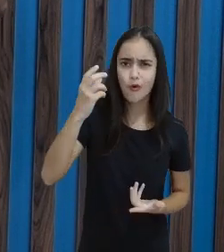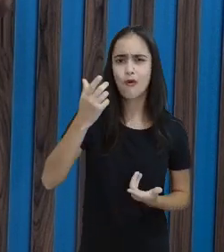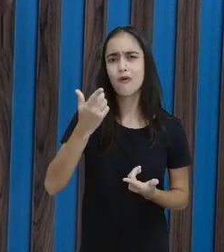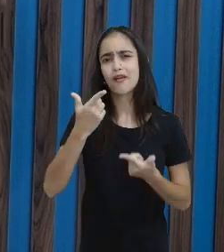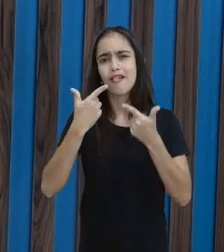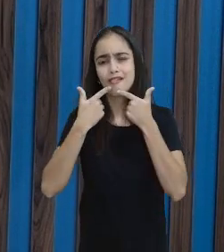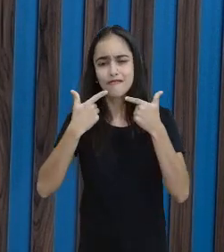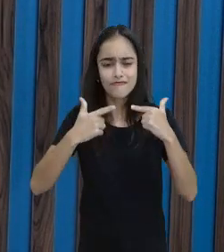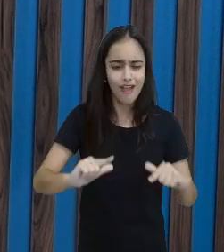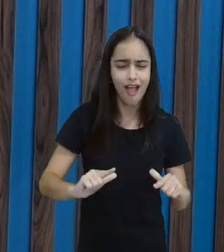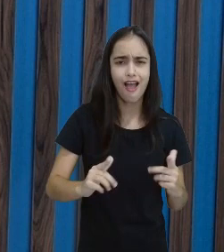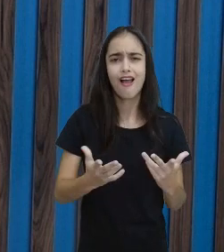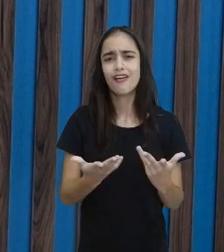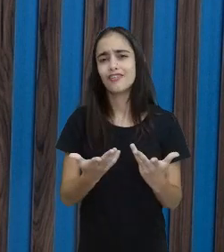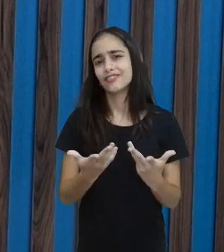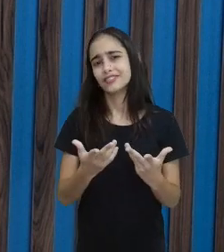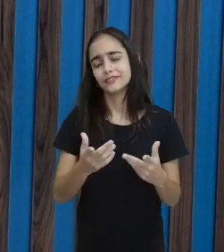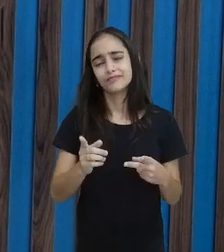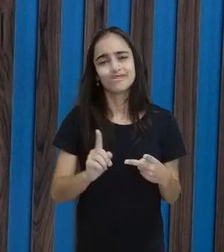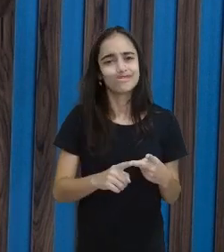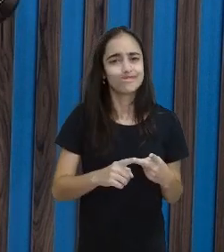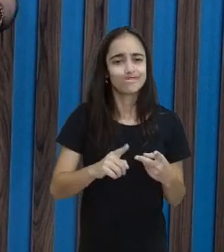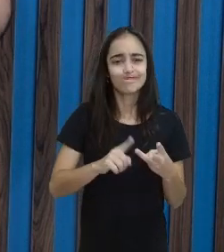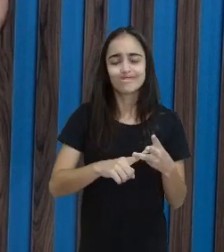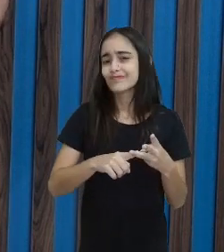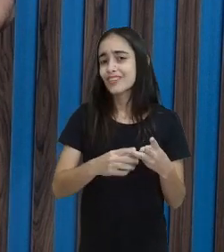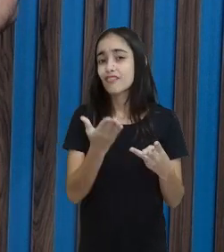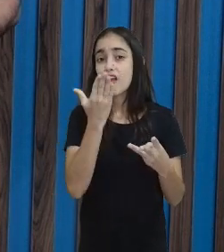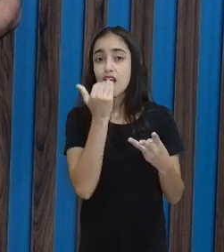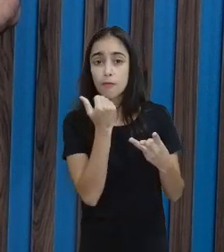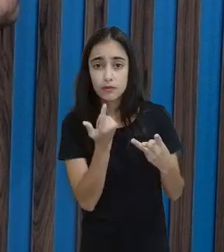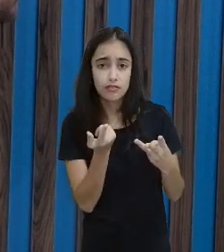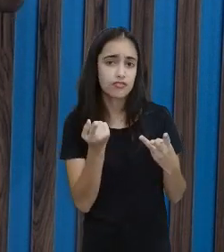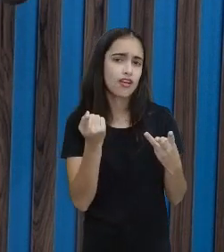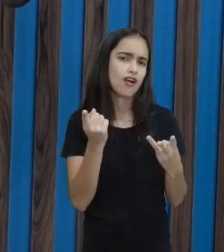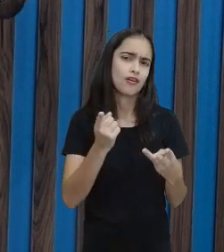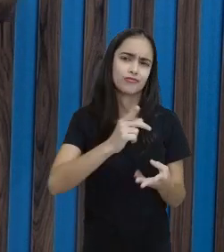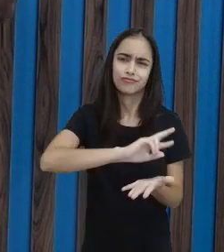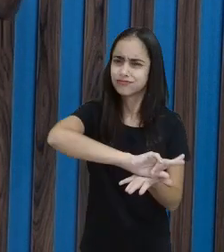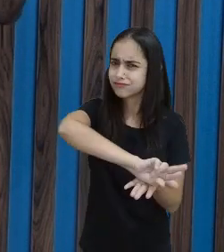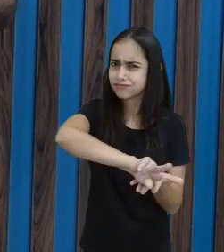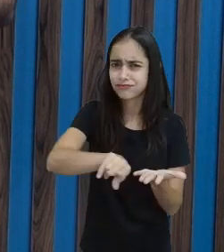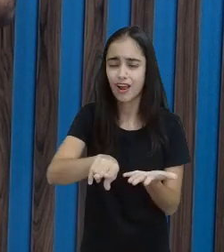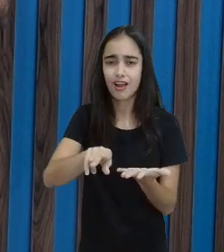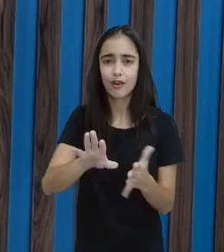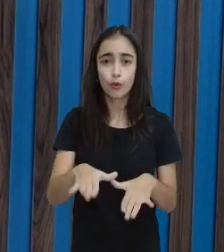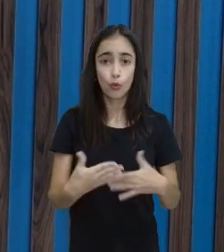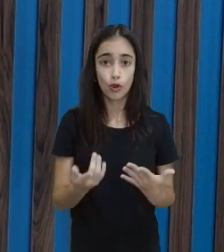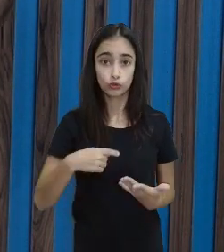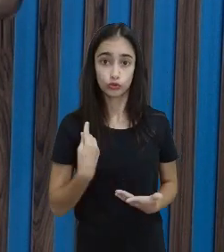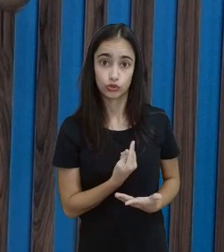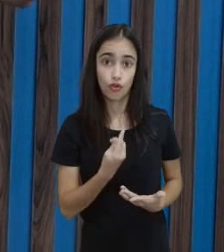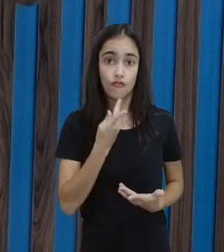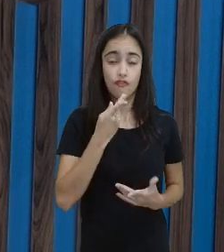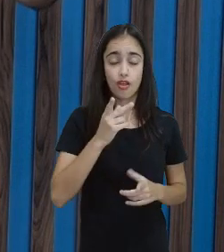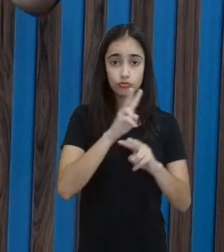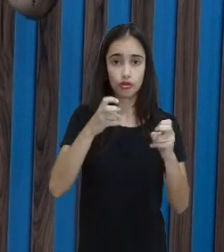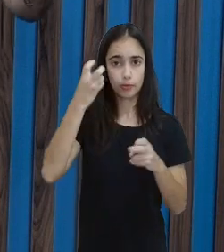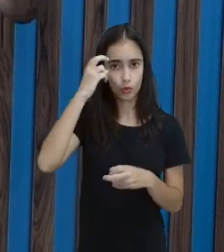né, na questão da alimentação, né. Quando a gente fala cultura, a gente associa aí